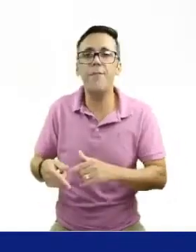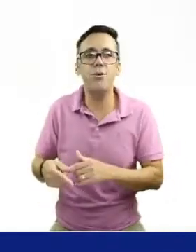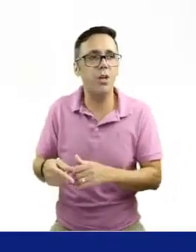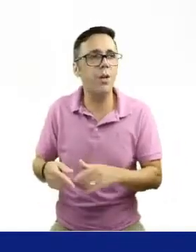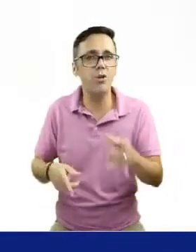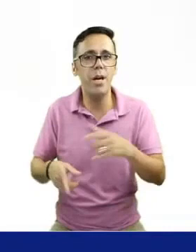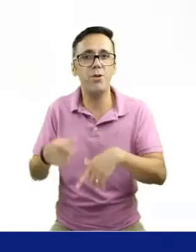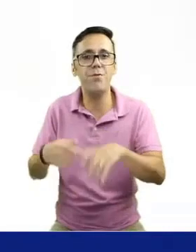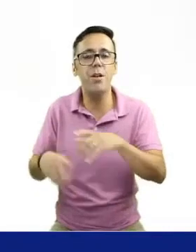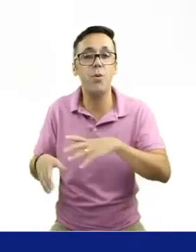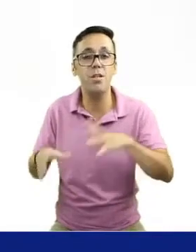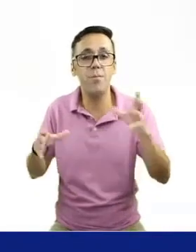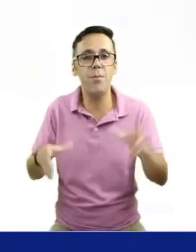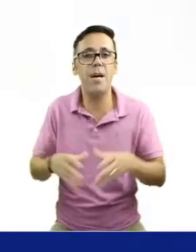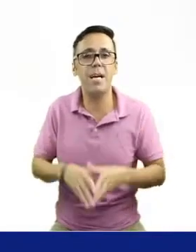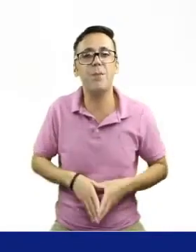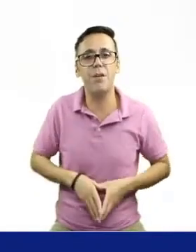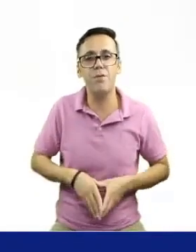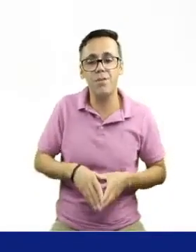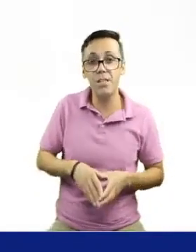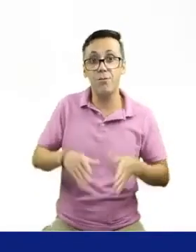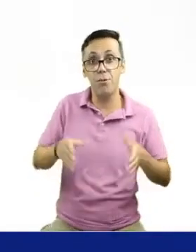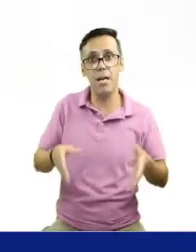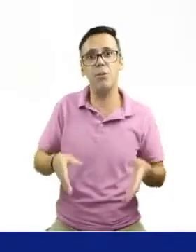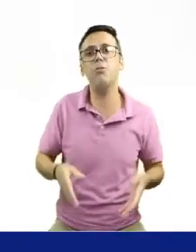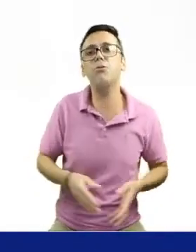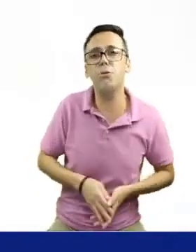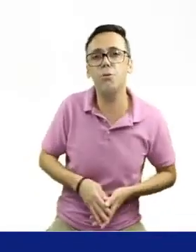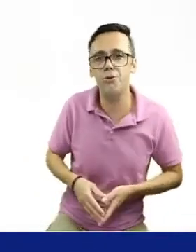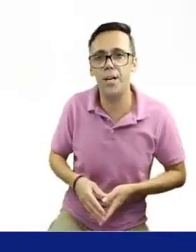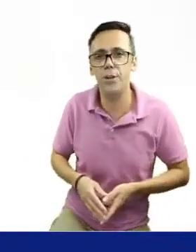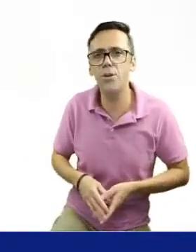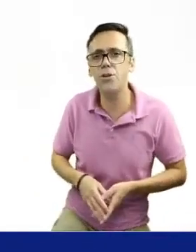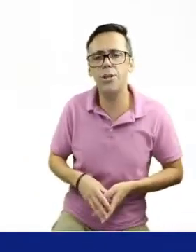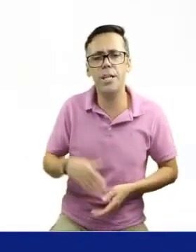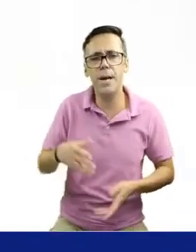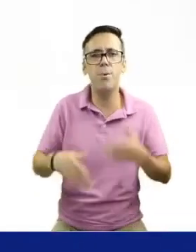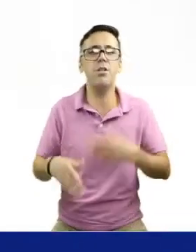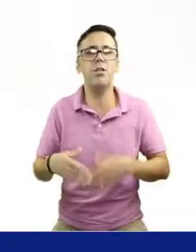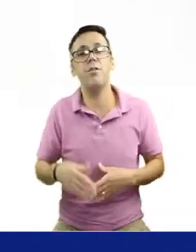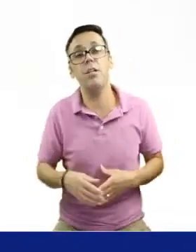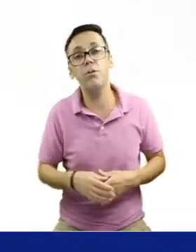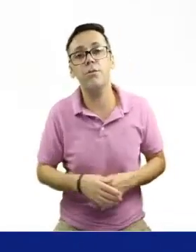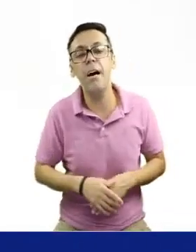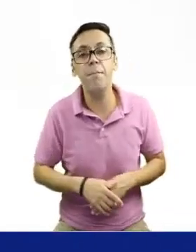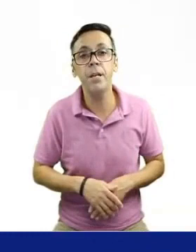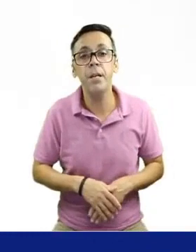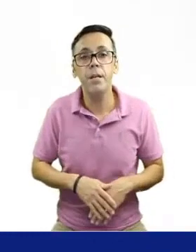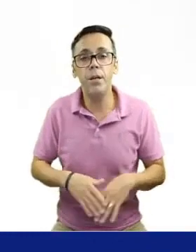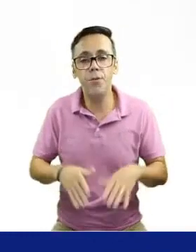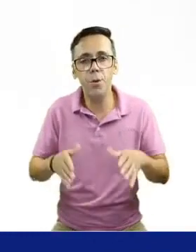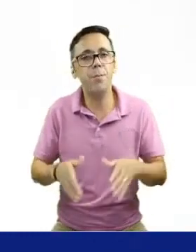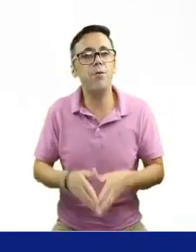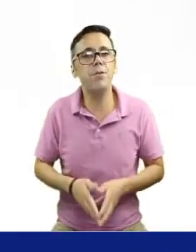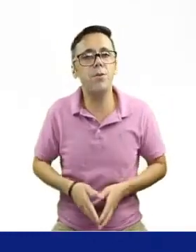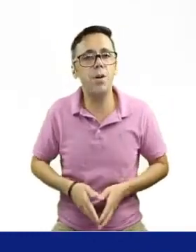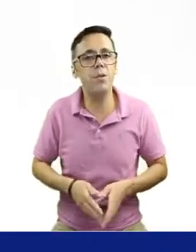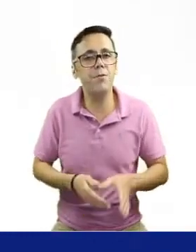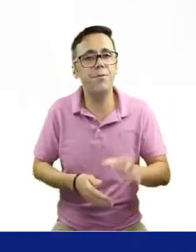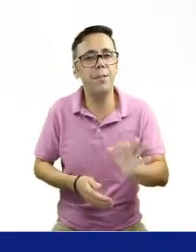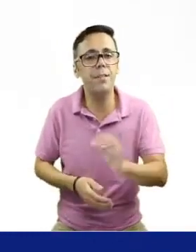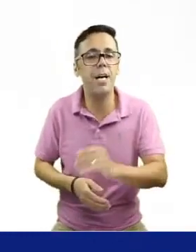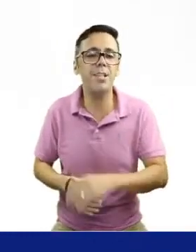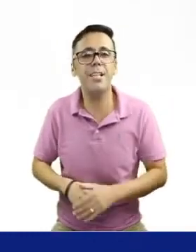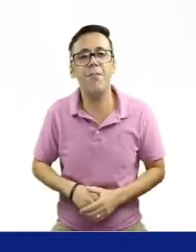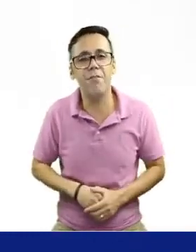pouco eu quero trazer o Jefferson aqui para o Jefferson falar uma coisinha bem bacana para vocês foi aluno do concurso já radiologia daqui a pouco a gente vê isso tá e eu vou mostrar para